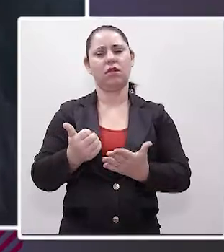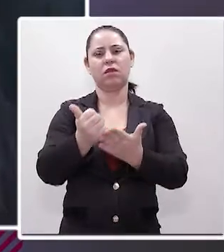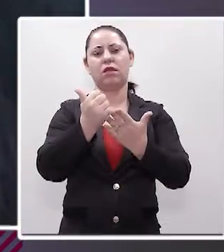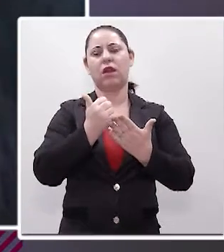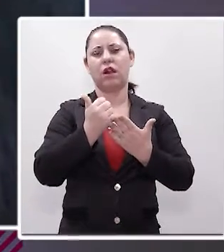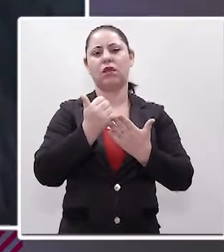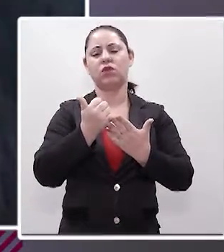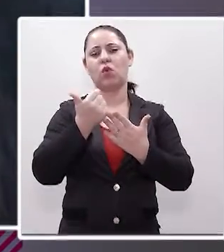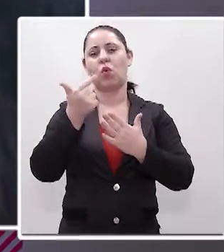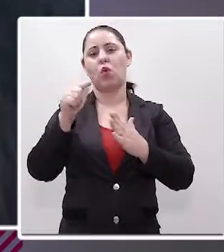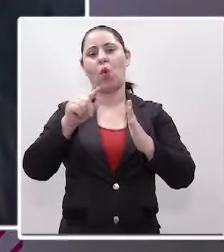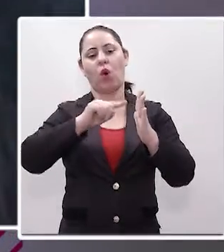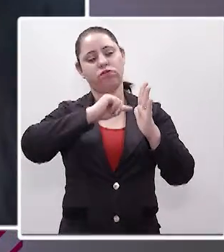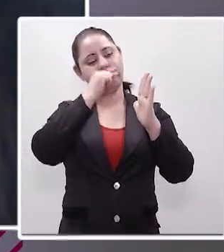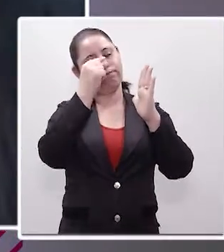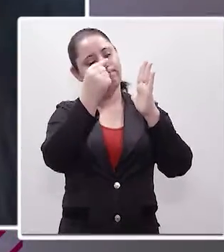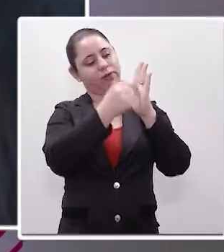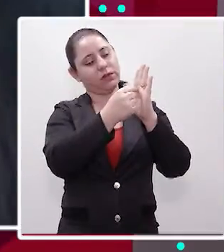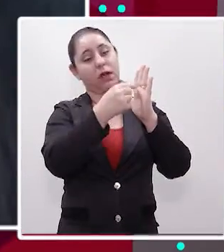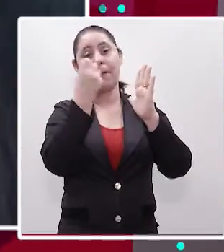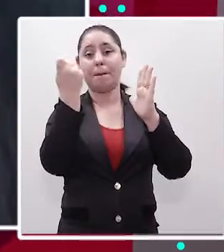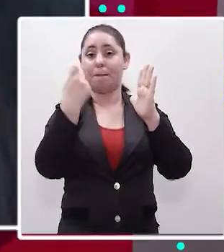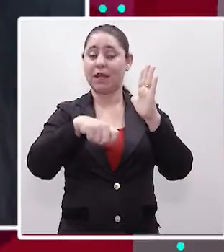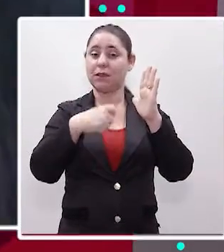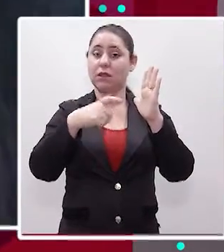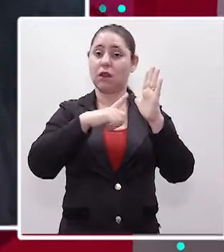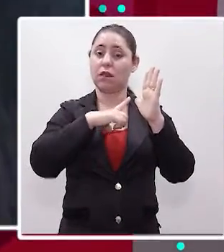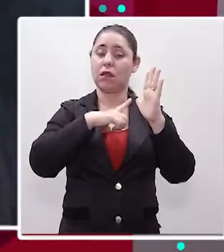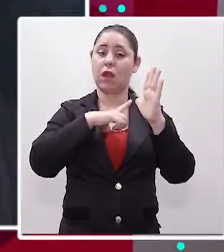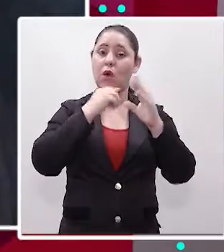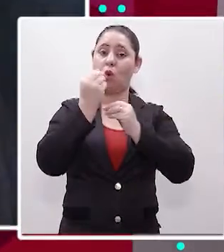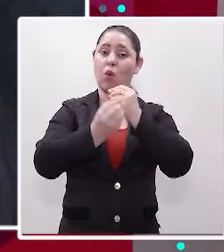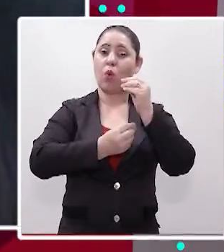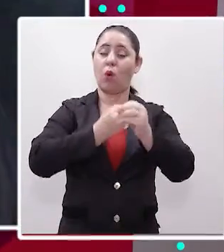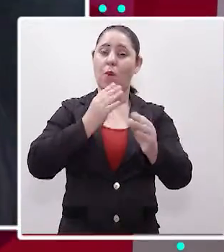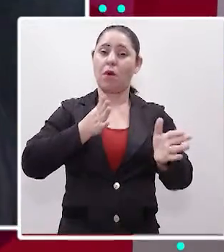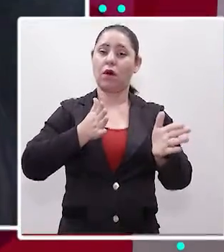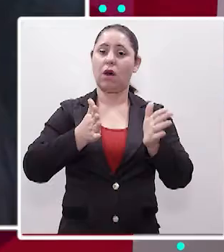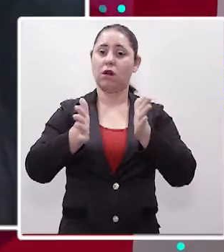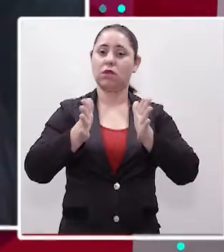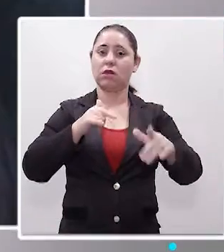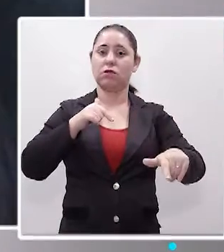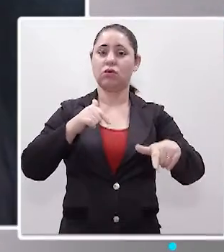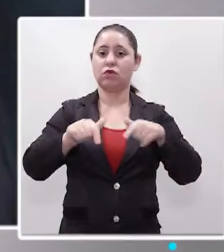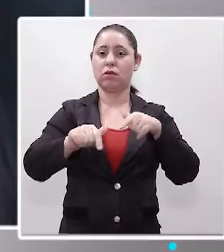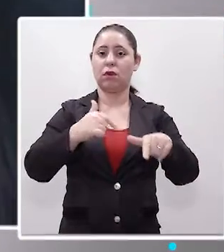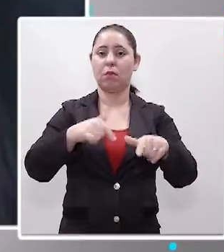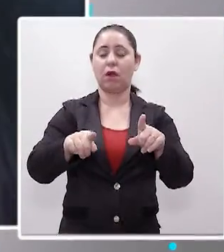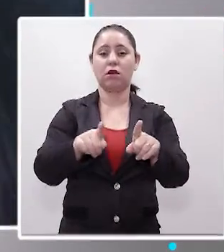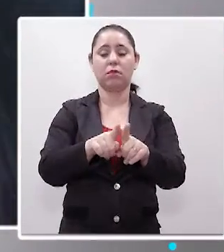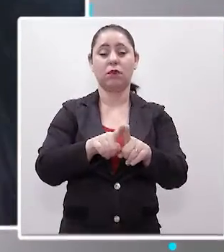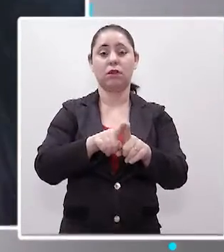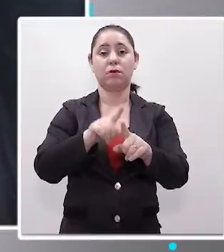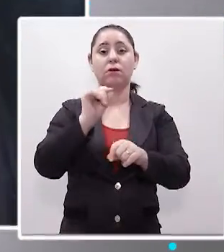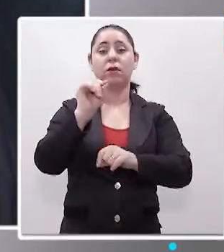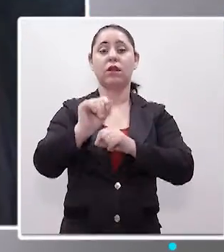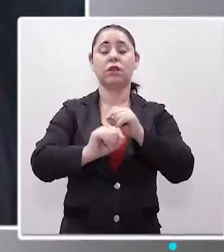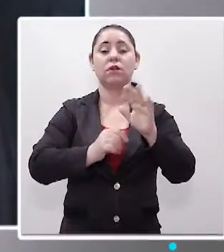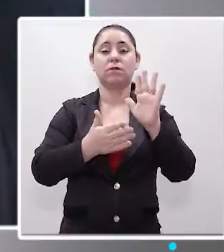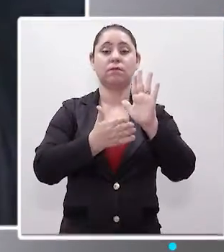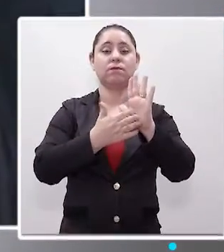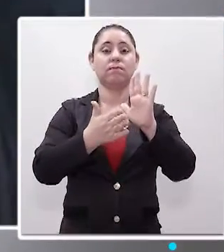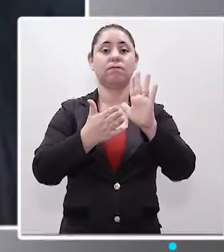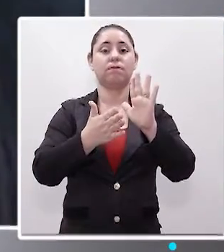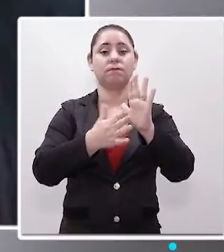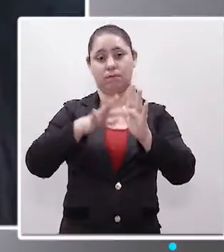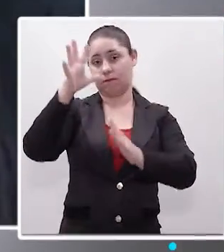E isso traz também um outro ponto, né, que a gente precisa ter condições, né, de acesso e de trabalho